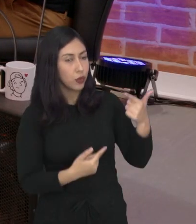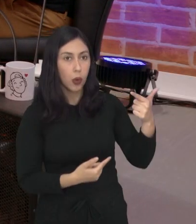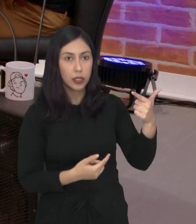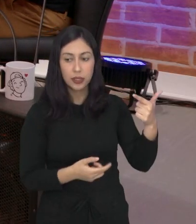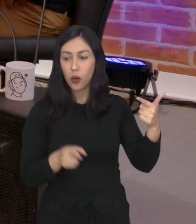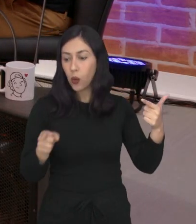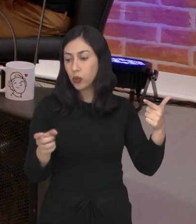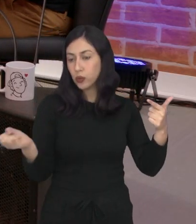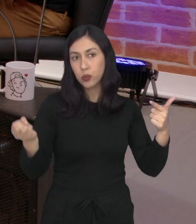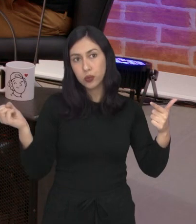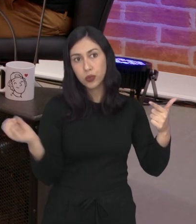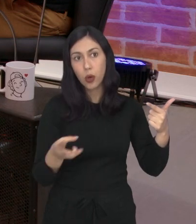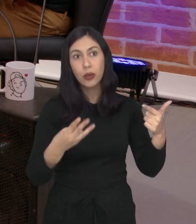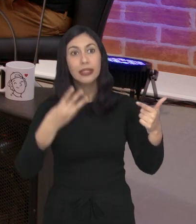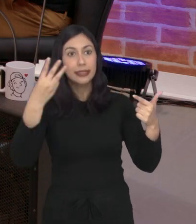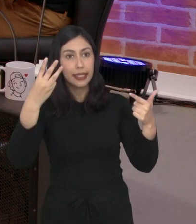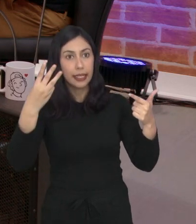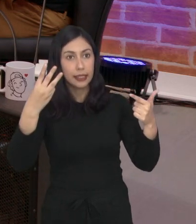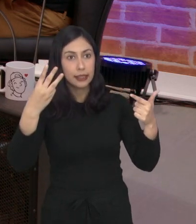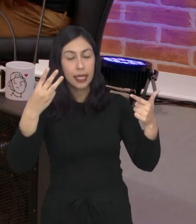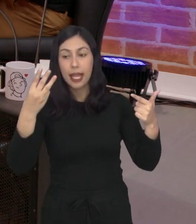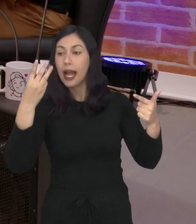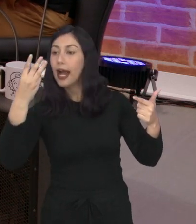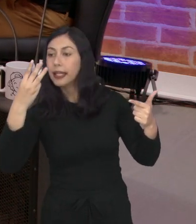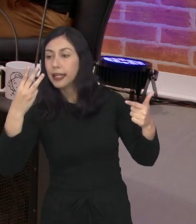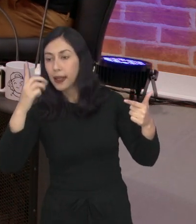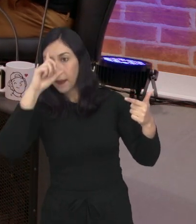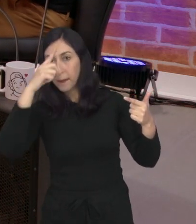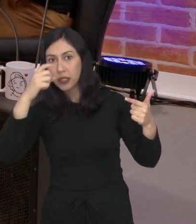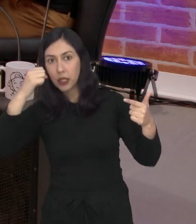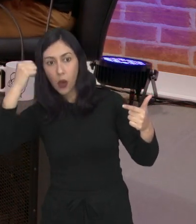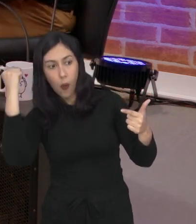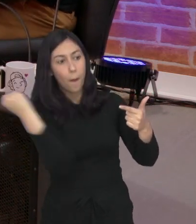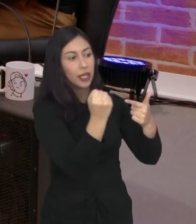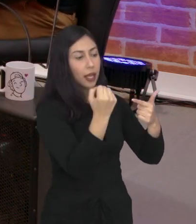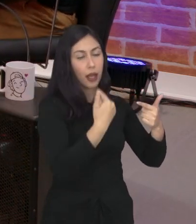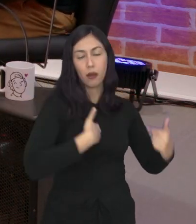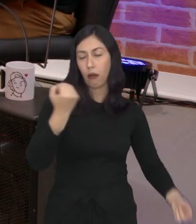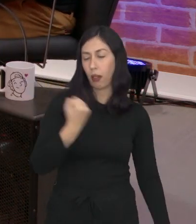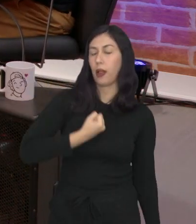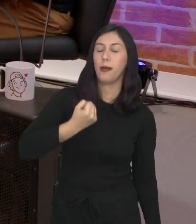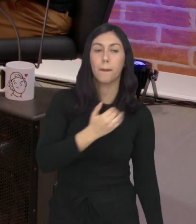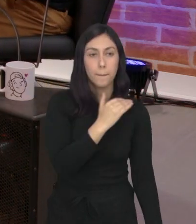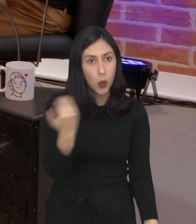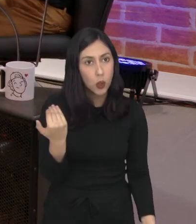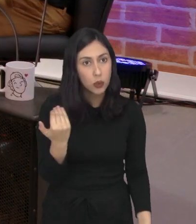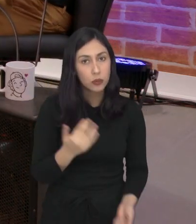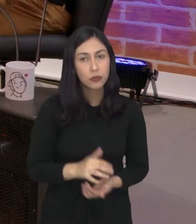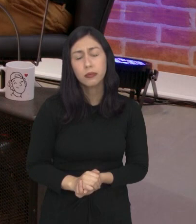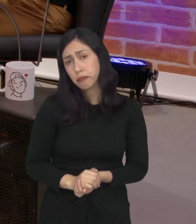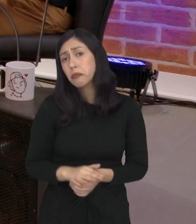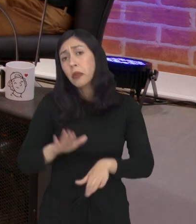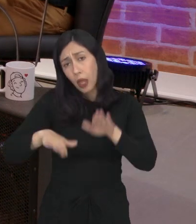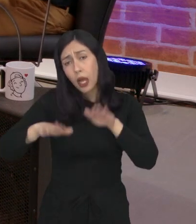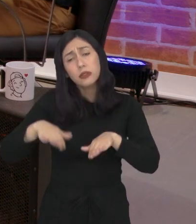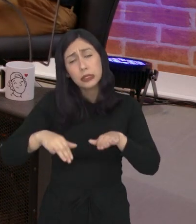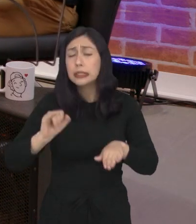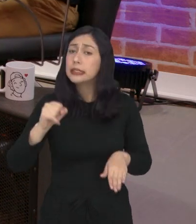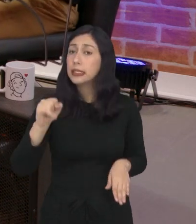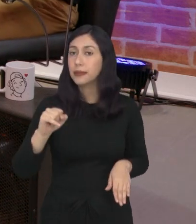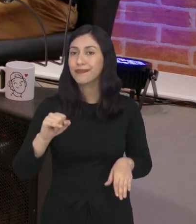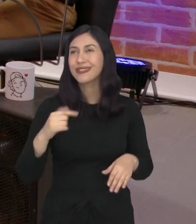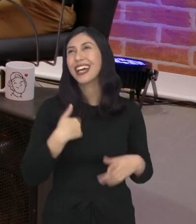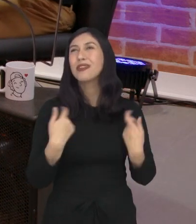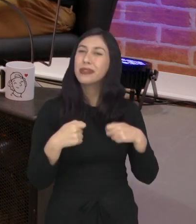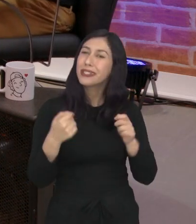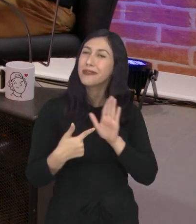abrir o peito e o 3 dele é pra enfiar a lança, eu morro. Existem sistemas que seriam assim. Se a gente for falar do D&D, é até mais legal. Existe um dado, eu devia ter